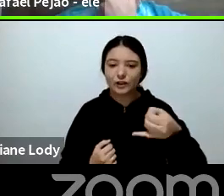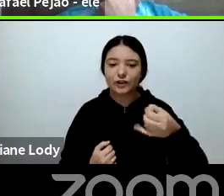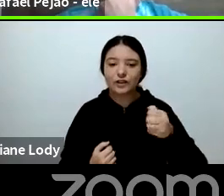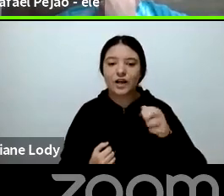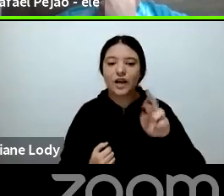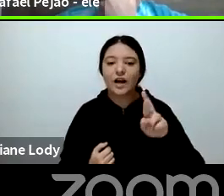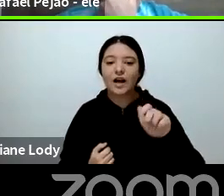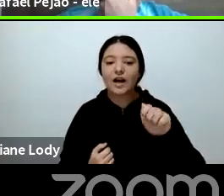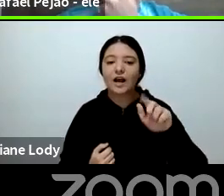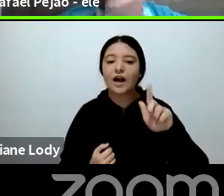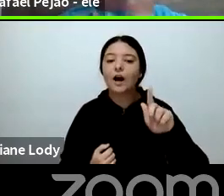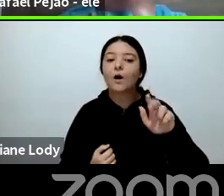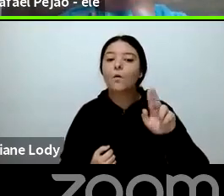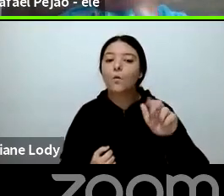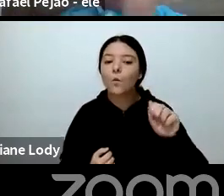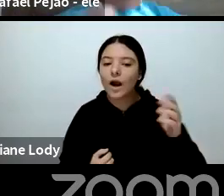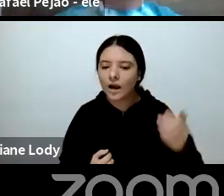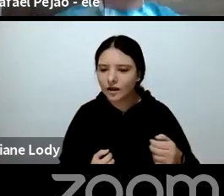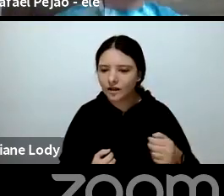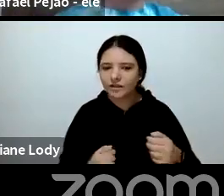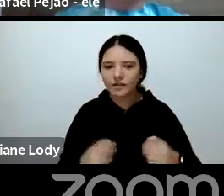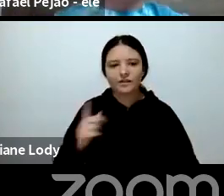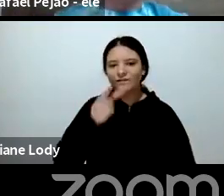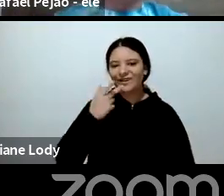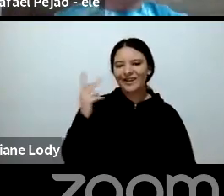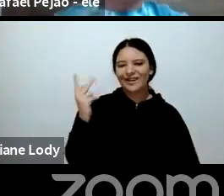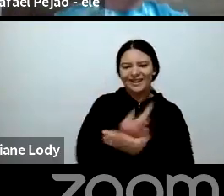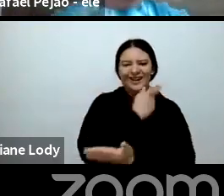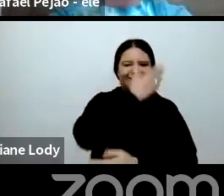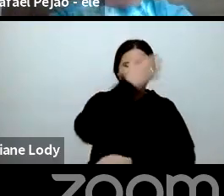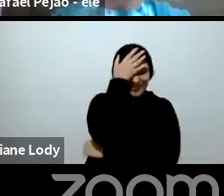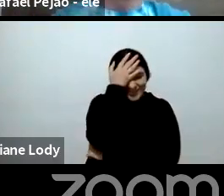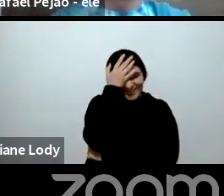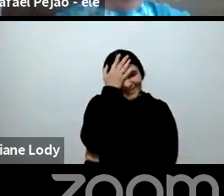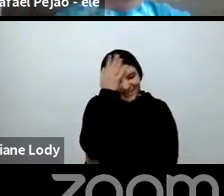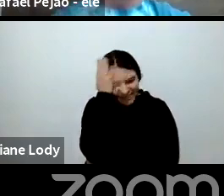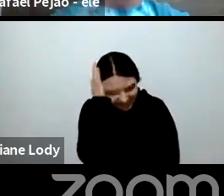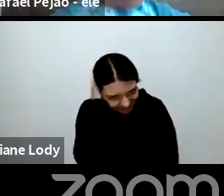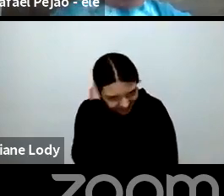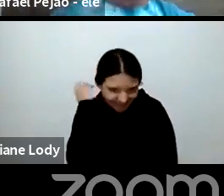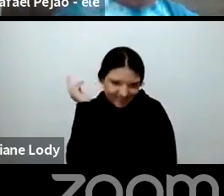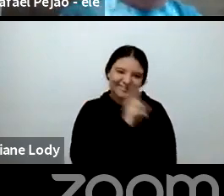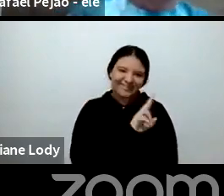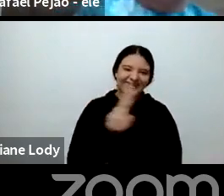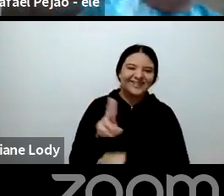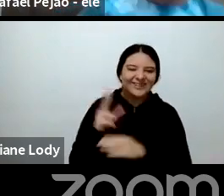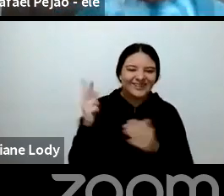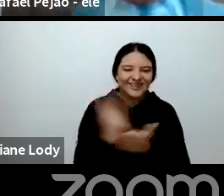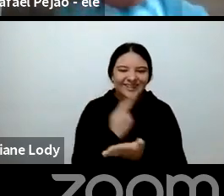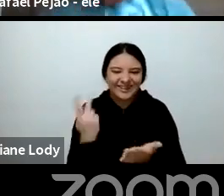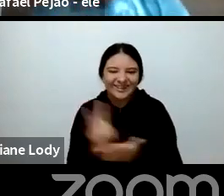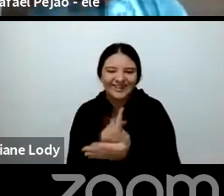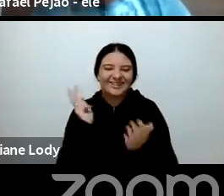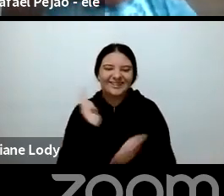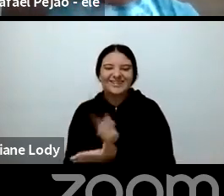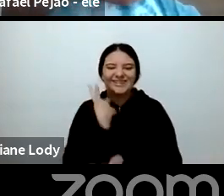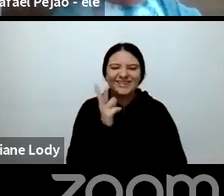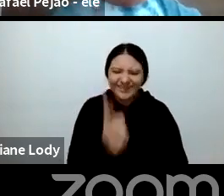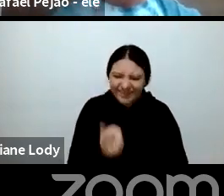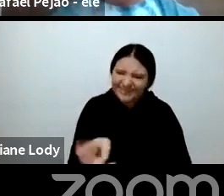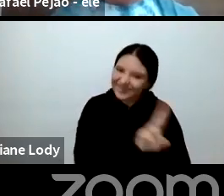falei aonde? Jaguaré. Gente, tá difícil. Quando eu erro de um lado, eu erro do outro. Eu estou sempre com o nome